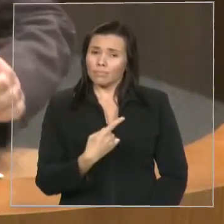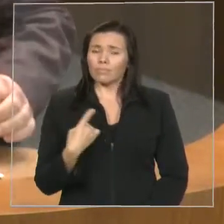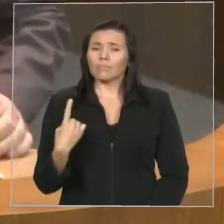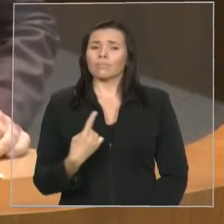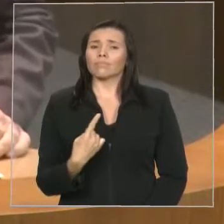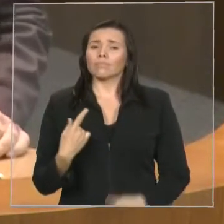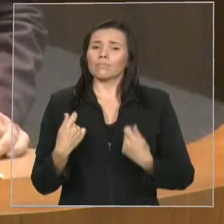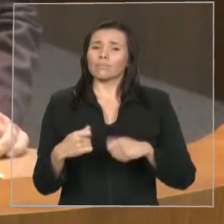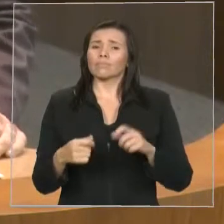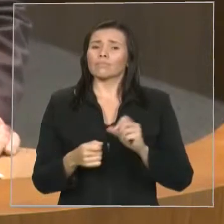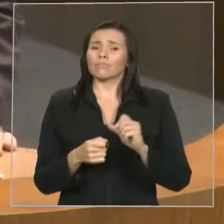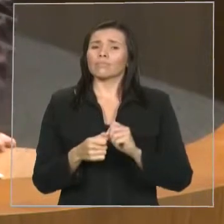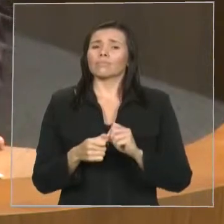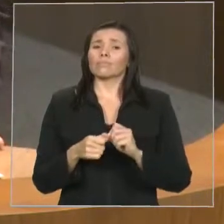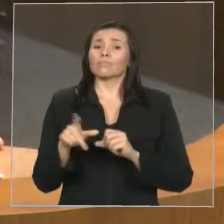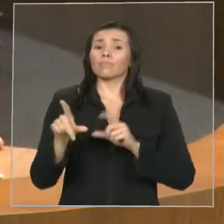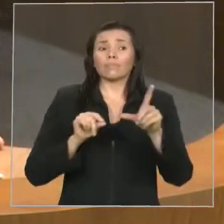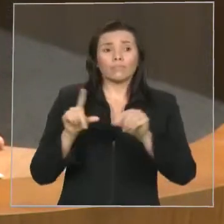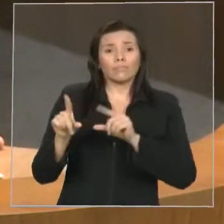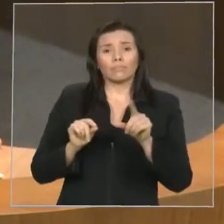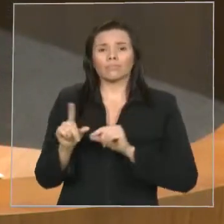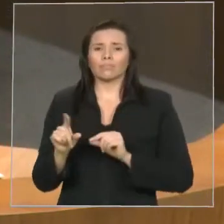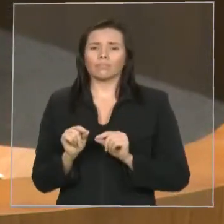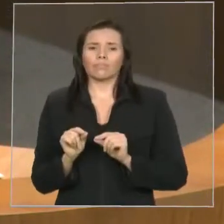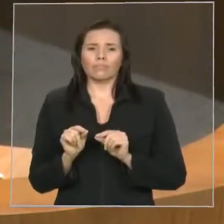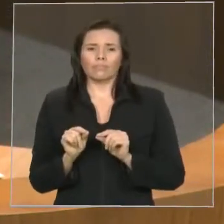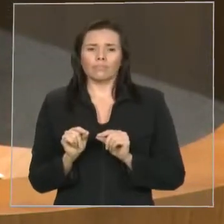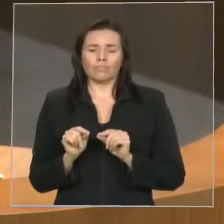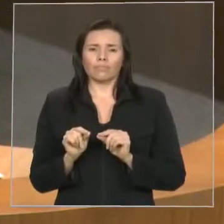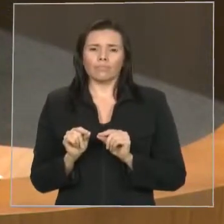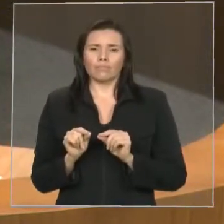escolhas a fazer.